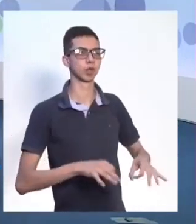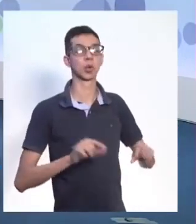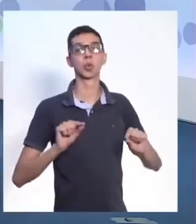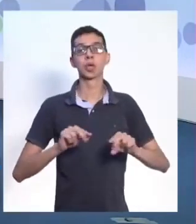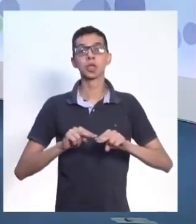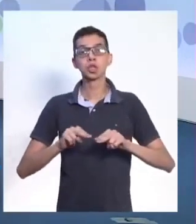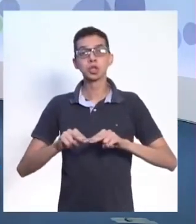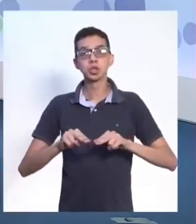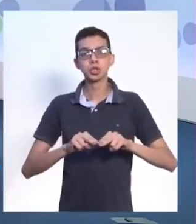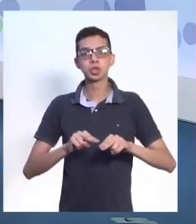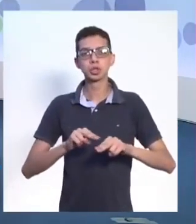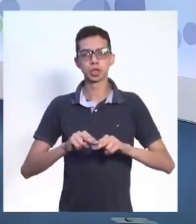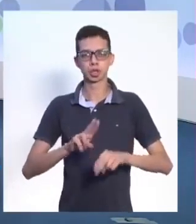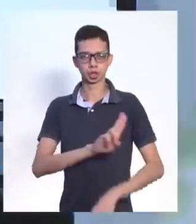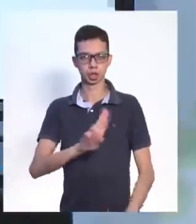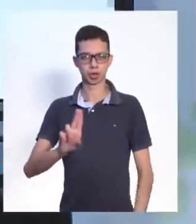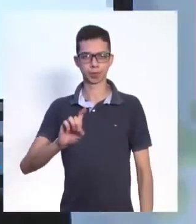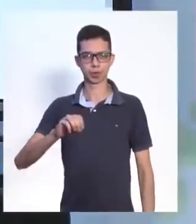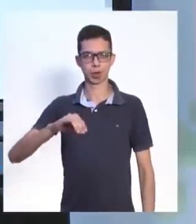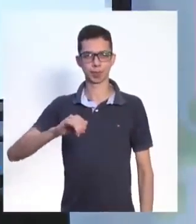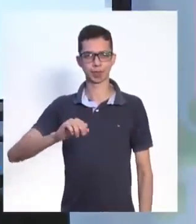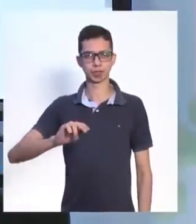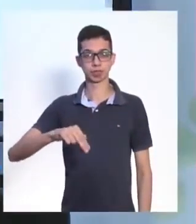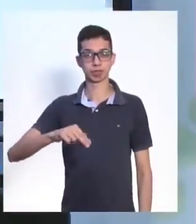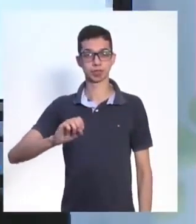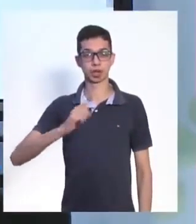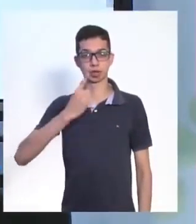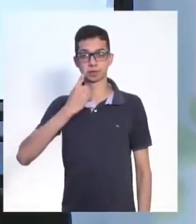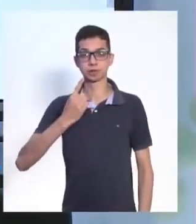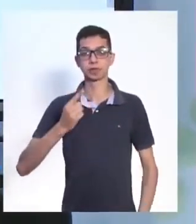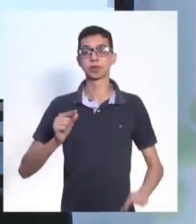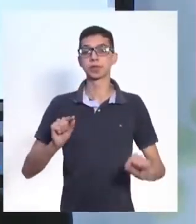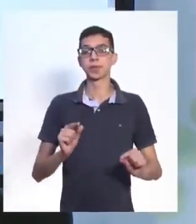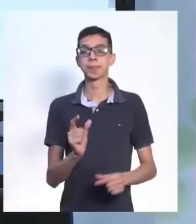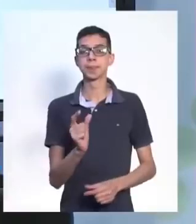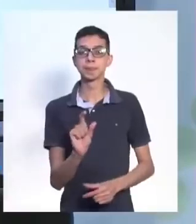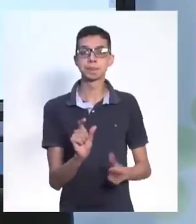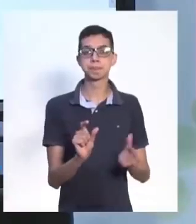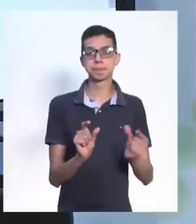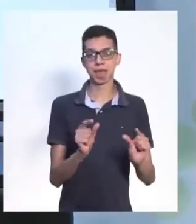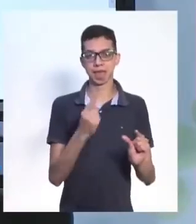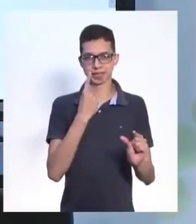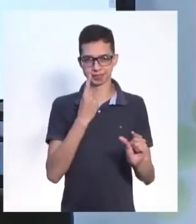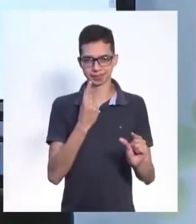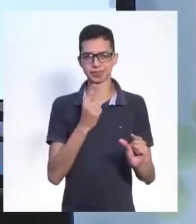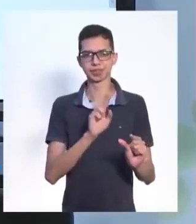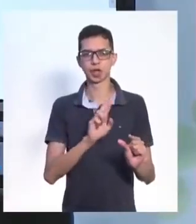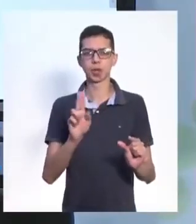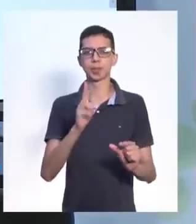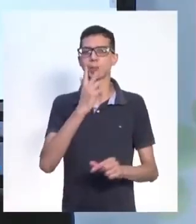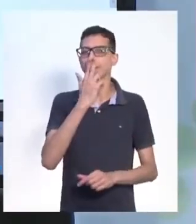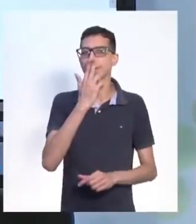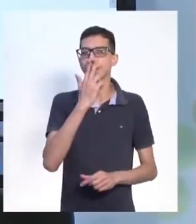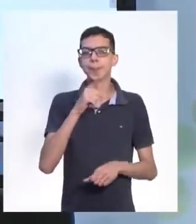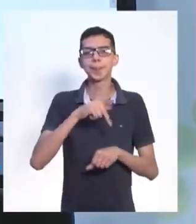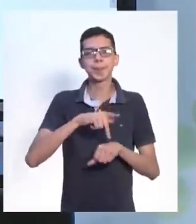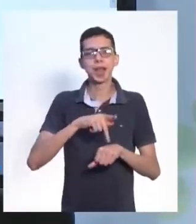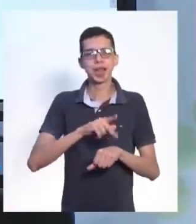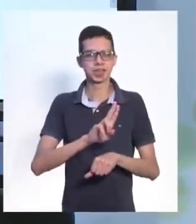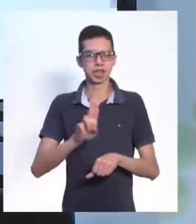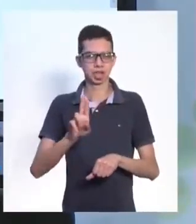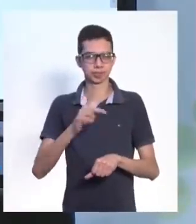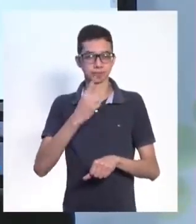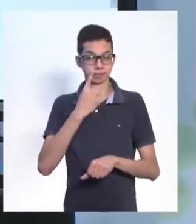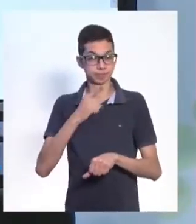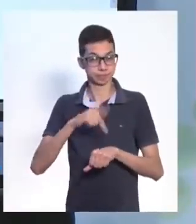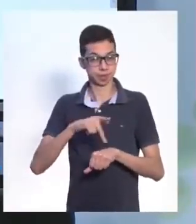são peças aí, né, no que nós observamos juntar, digamos assim, de pedrinhas, né? Nós chamamos de pedrinhas essas